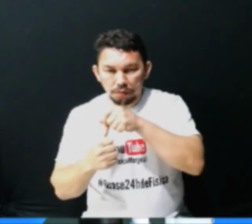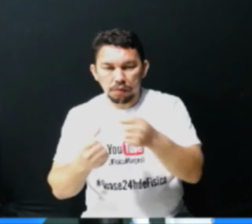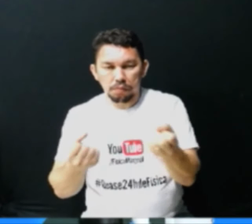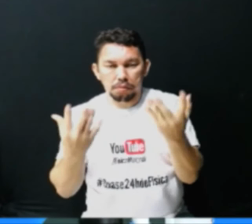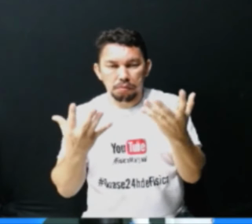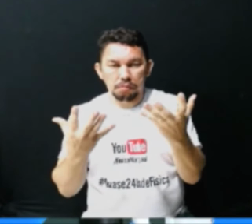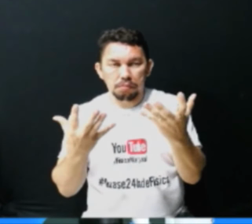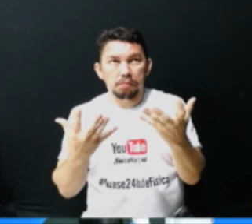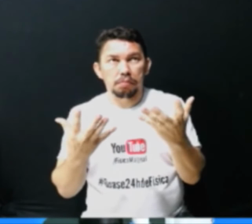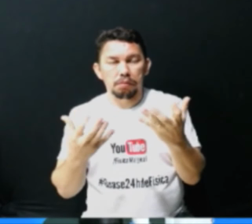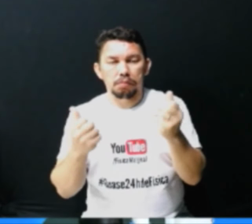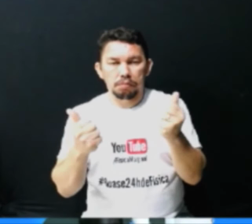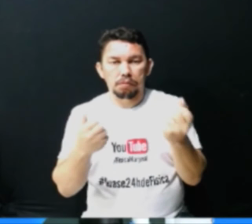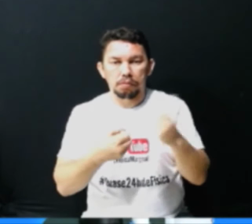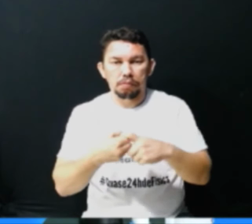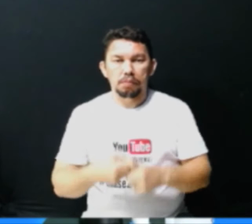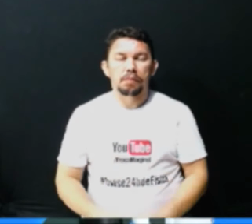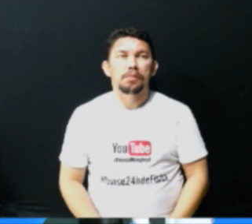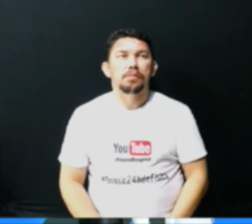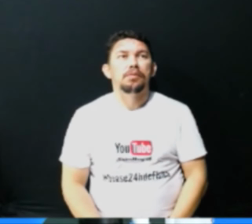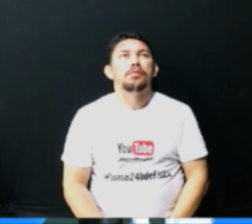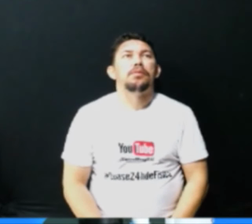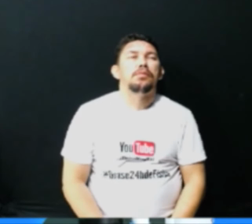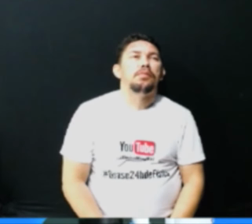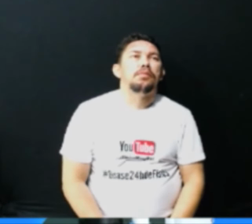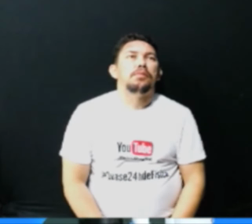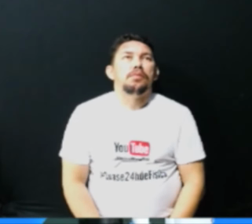Pronto, agora eu vou conectar um perímetro de novo aqui.